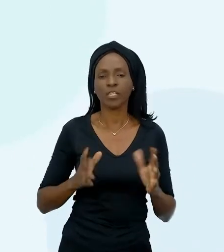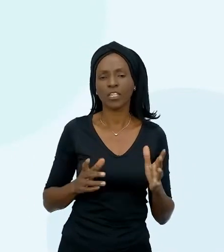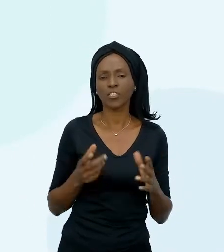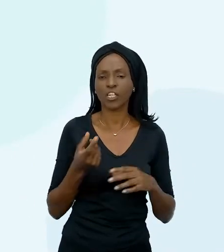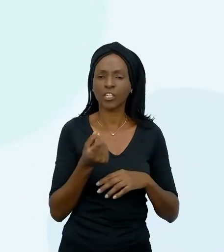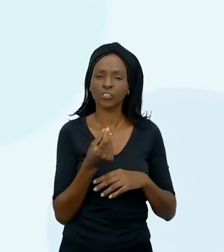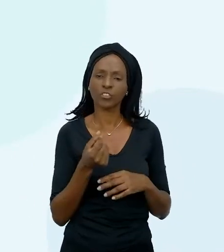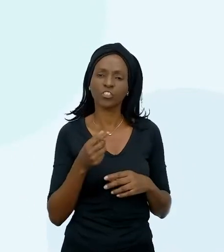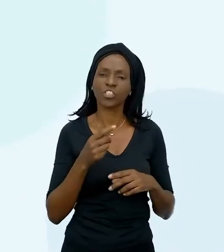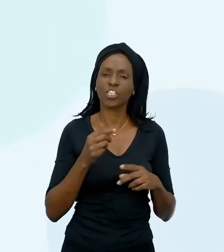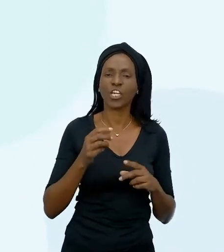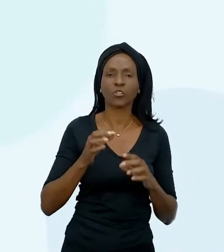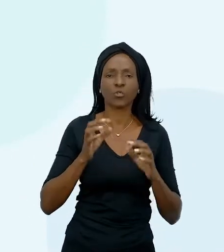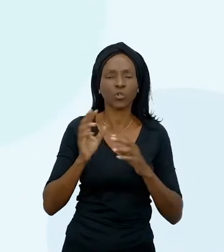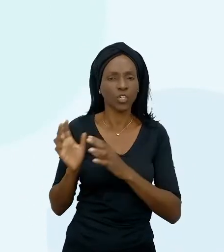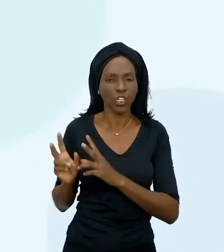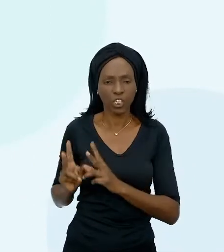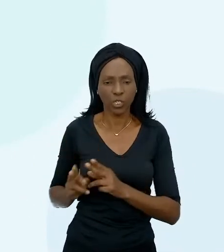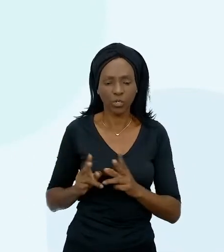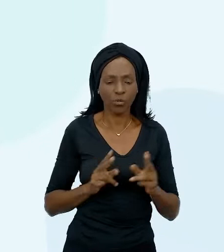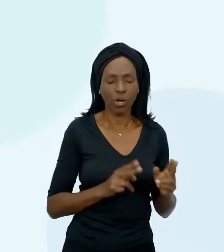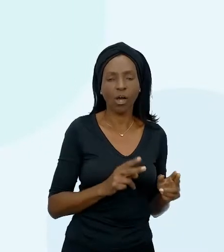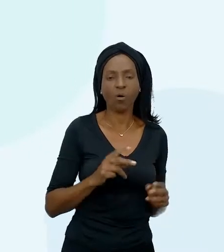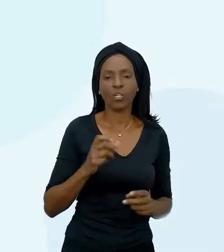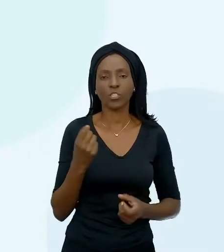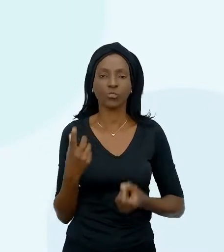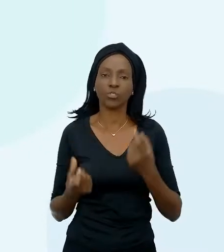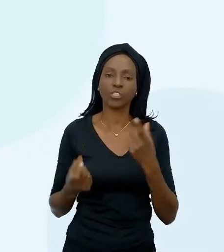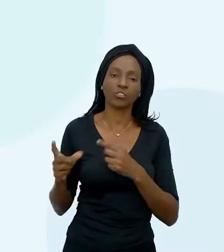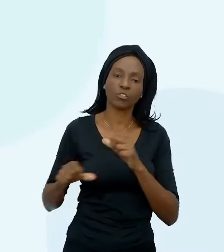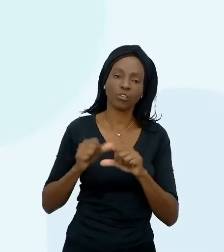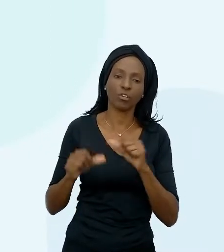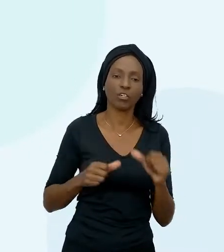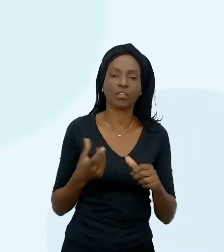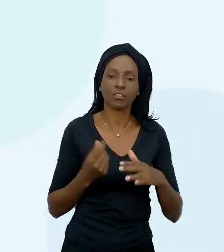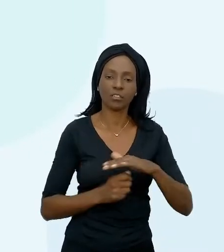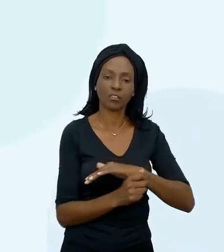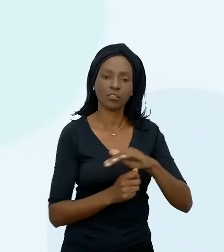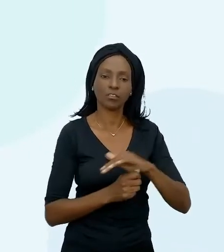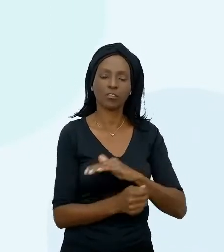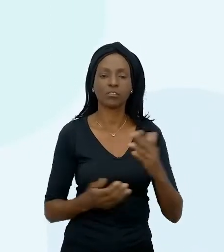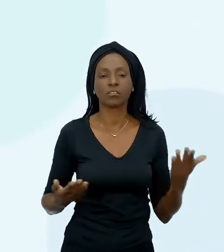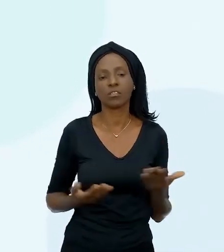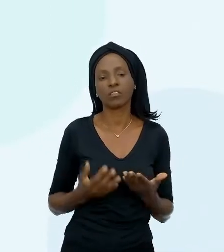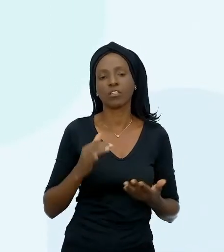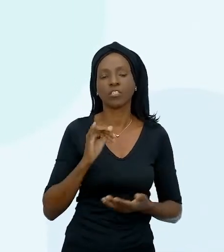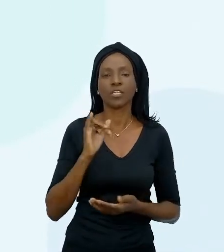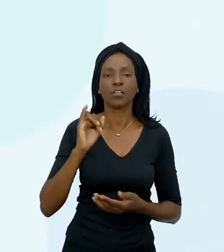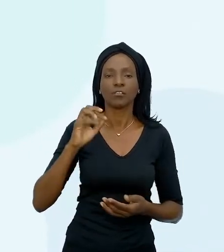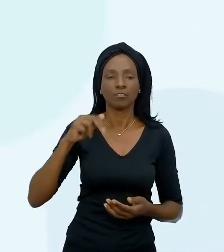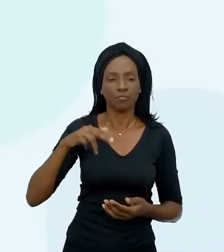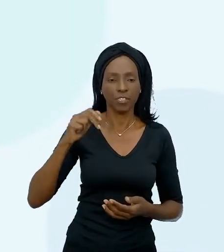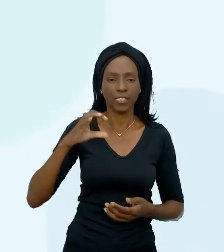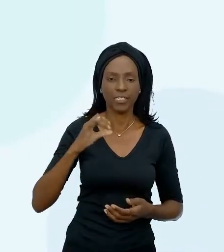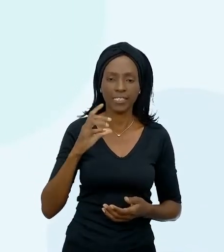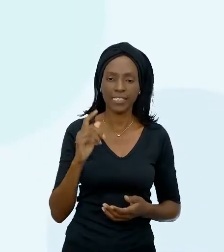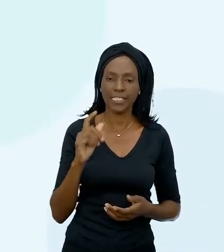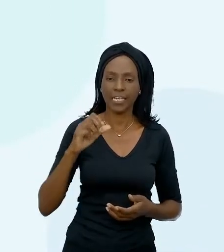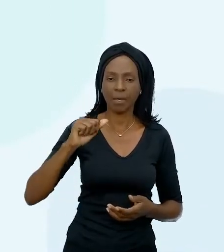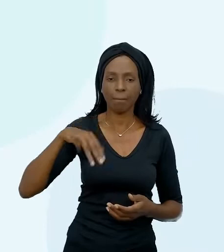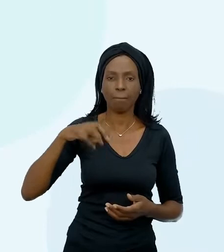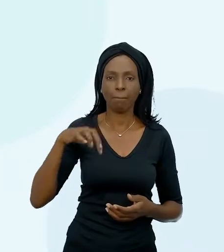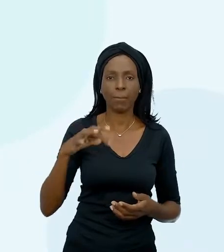fixa, renda variável, que é um investimento. E aí nós vamos falar agora de financiamento e nós descobrimos nas aulas passadas